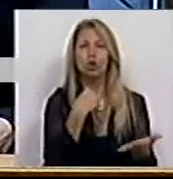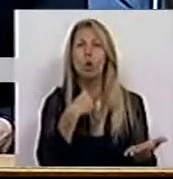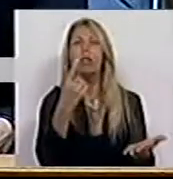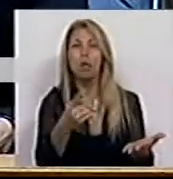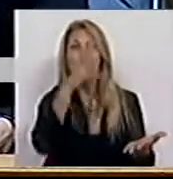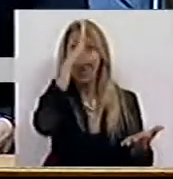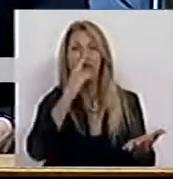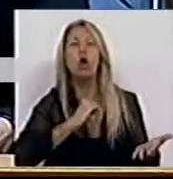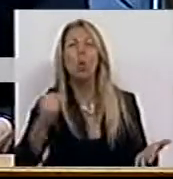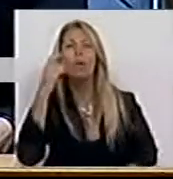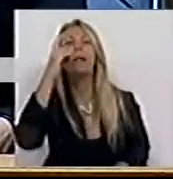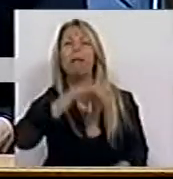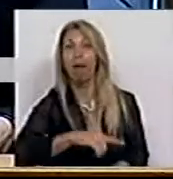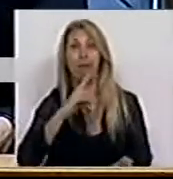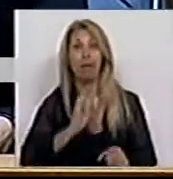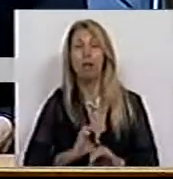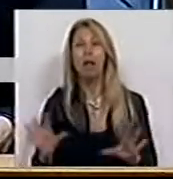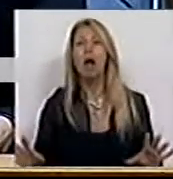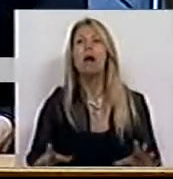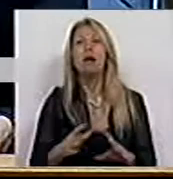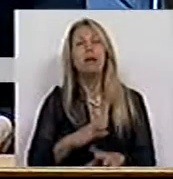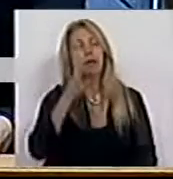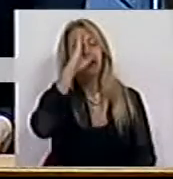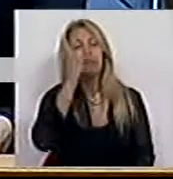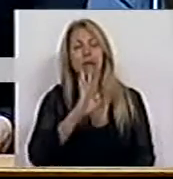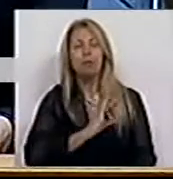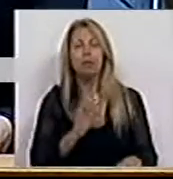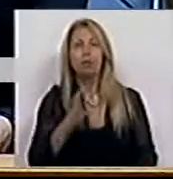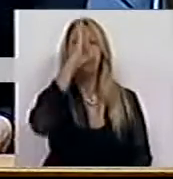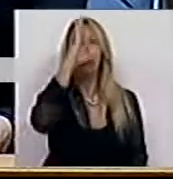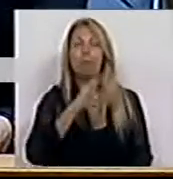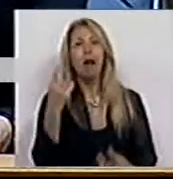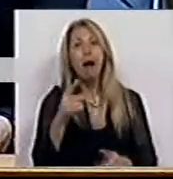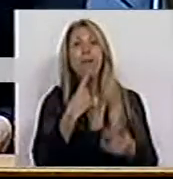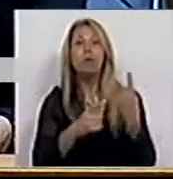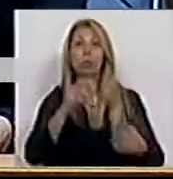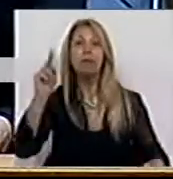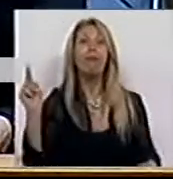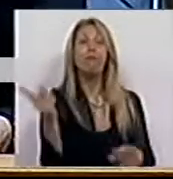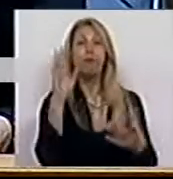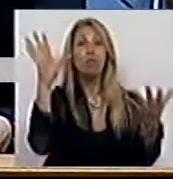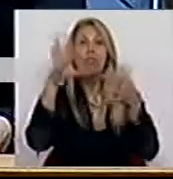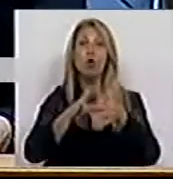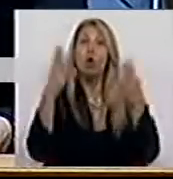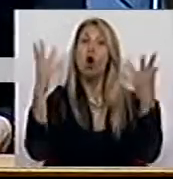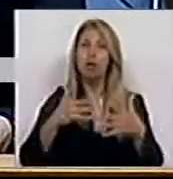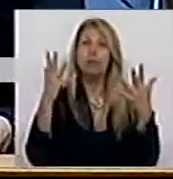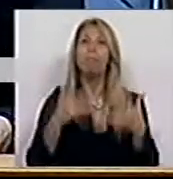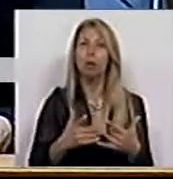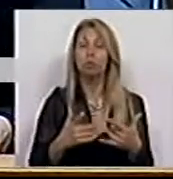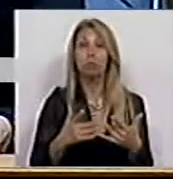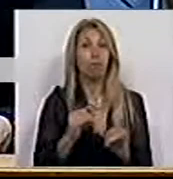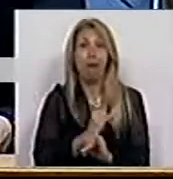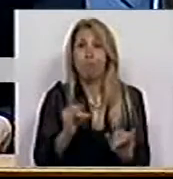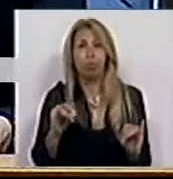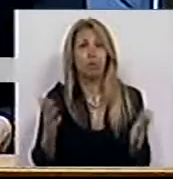Sr. Primeiro-Ministro, para terminar, há duas perguntas que devem ser feitas sobre este orçamento indefensável. Em